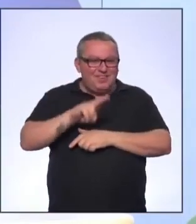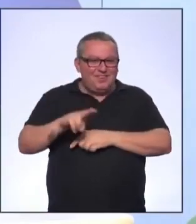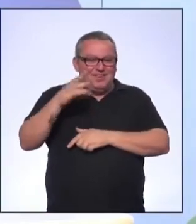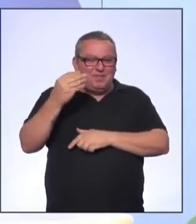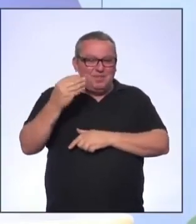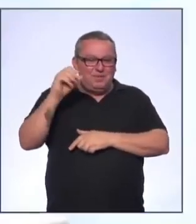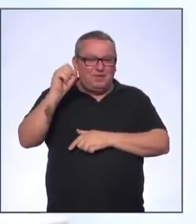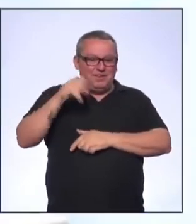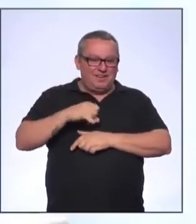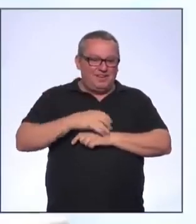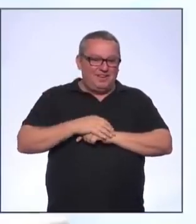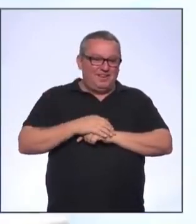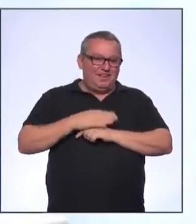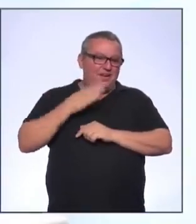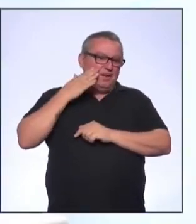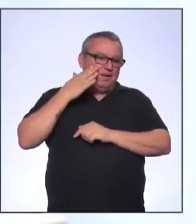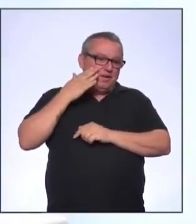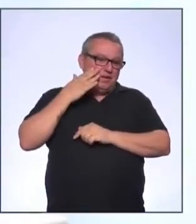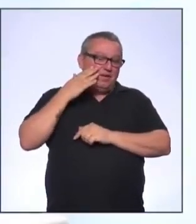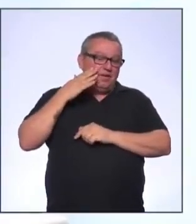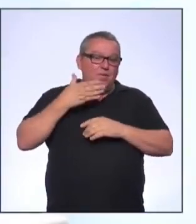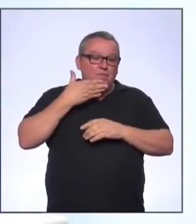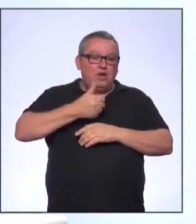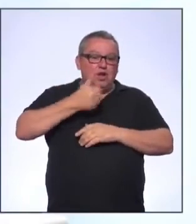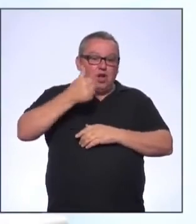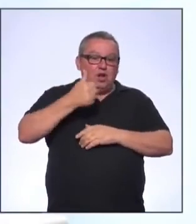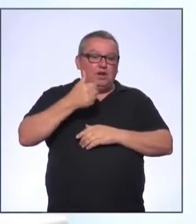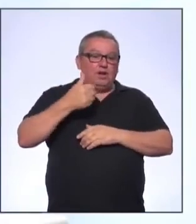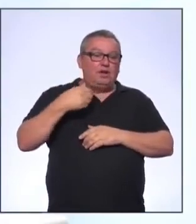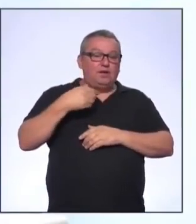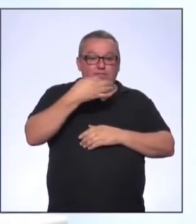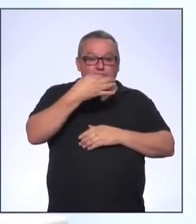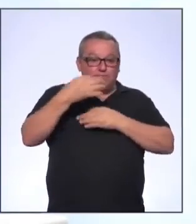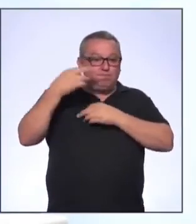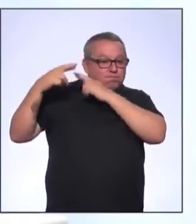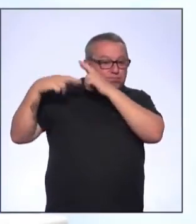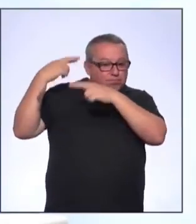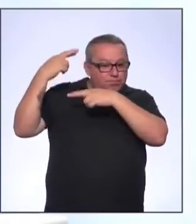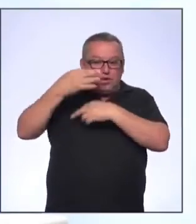sim, Exatamente, né? Convencer. Quanto melhor for o seu argumento, quanto mais repertório,